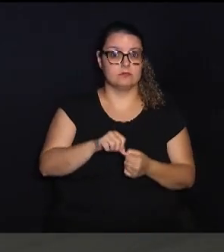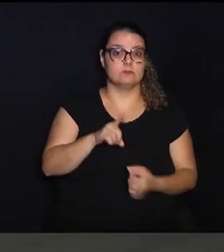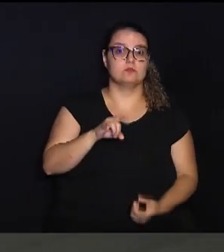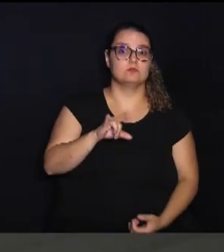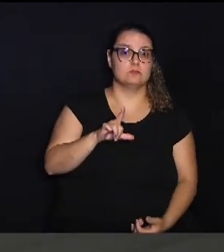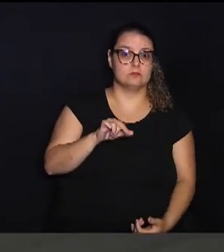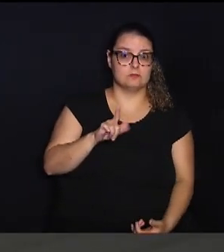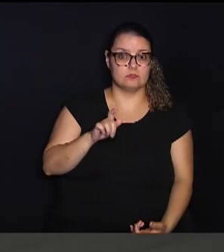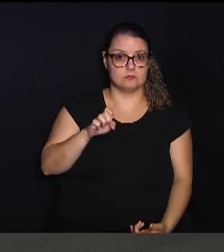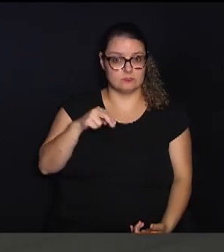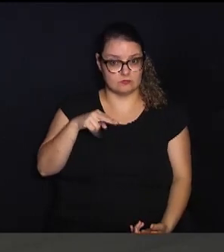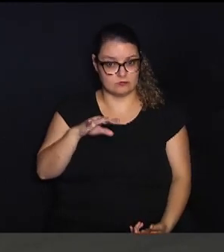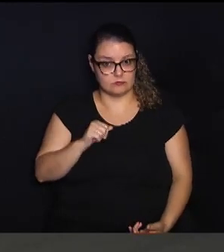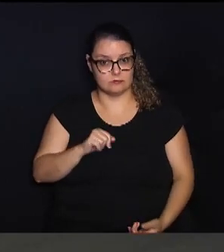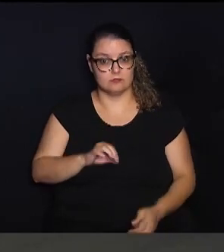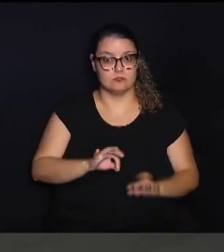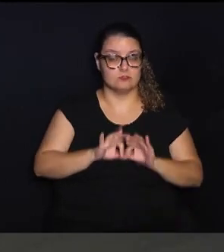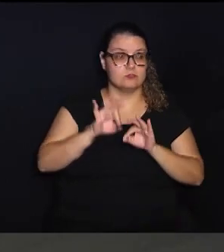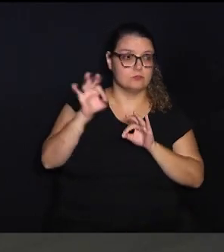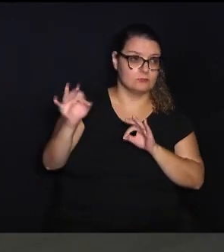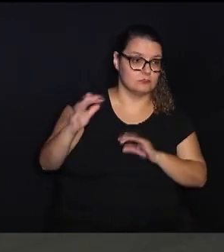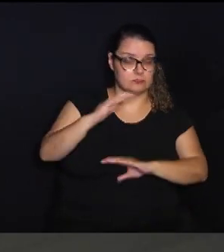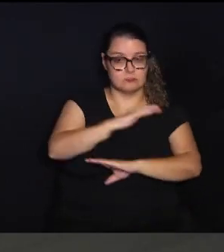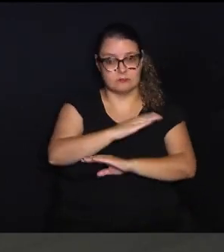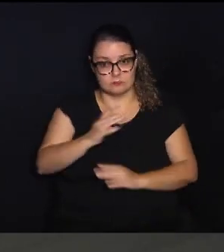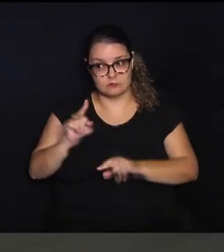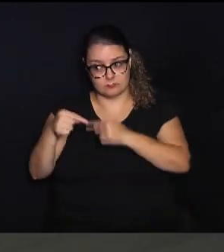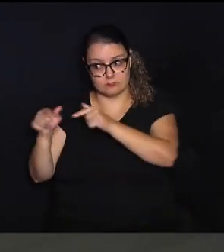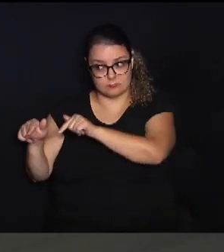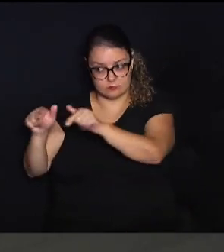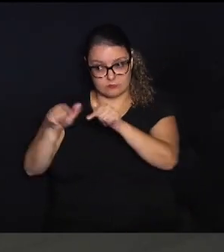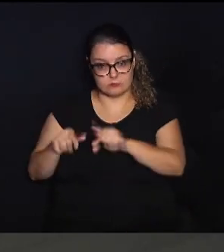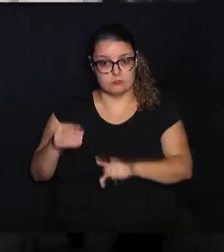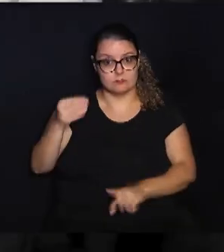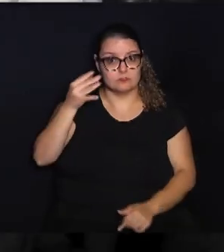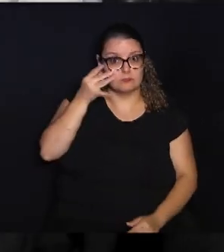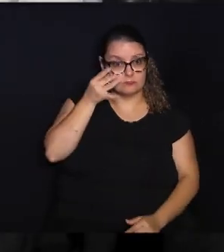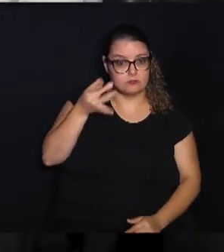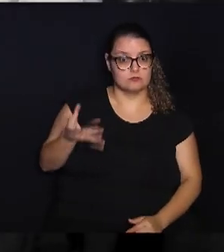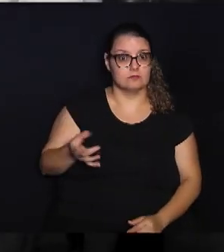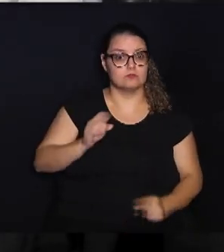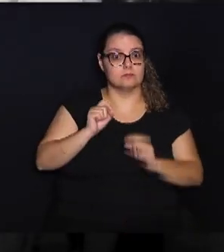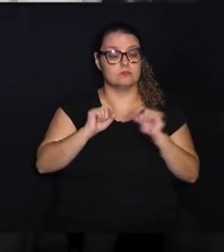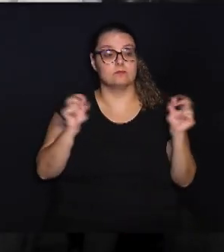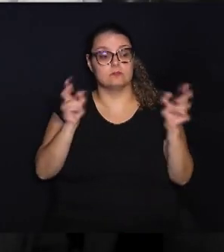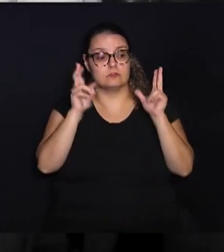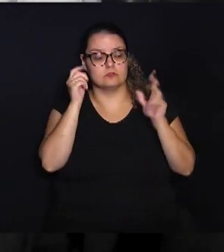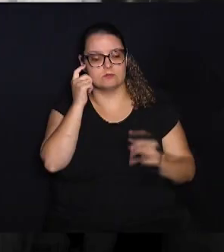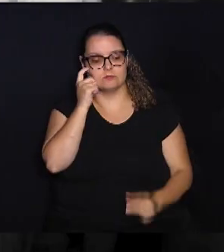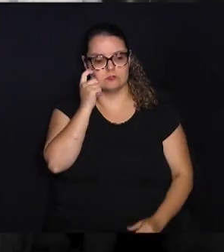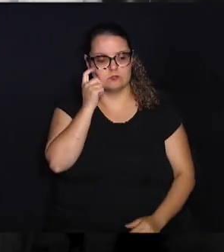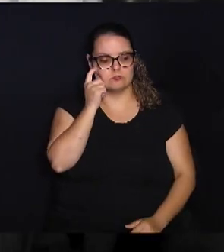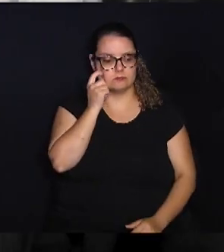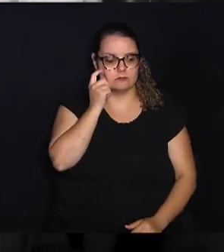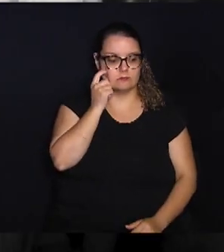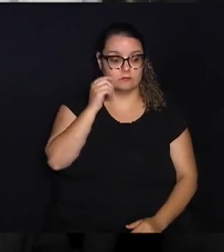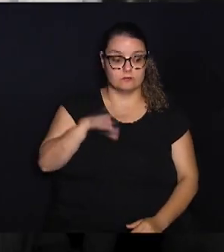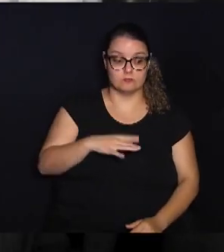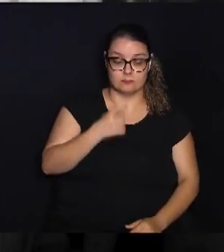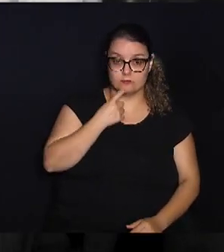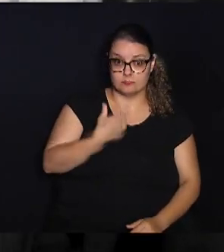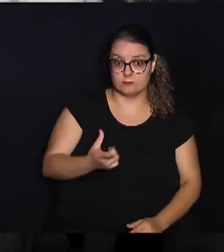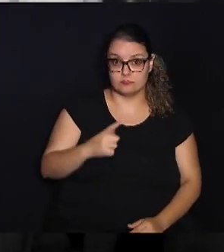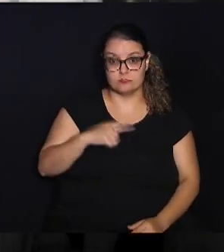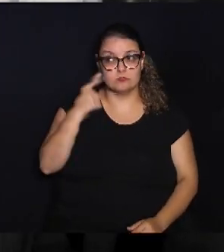reuniões fora aqui da Câmara Municipal de Campinas. O que te chamou a atenção sobre a cidade de Campinas? Você tinha